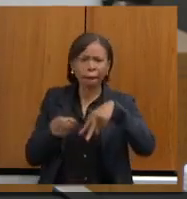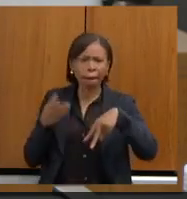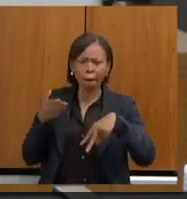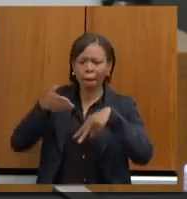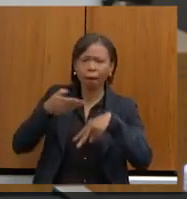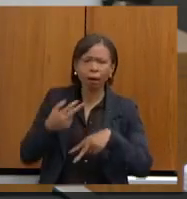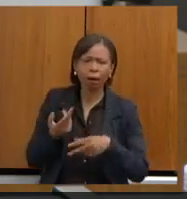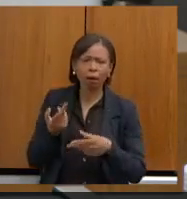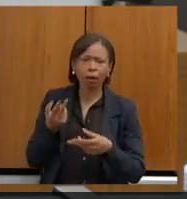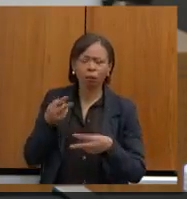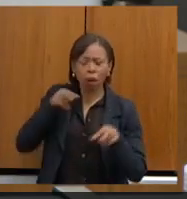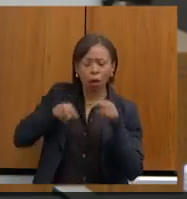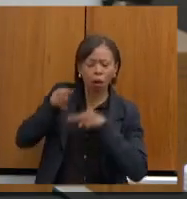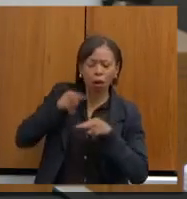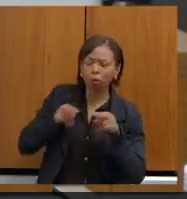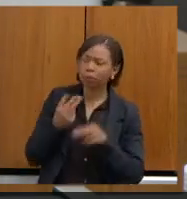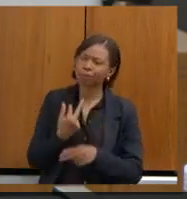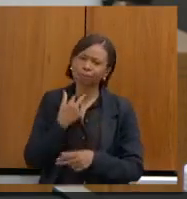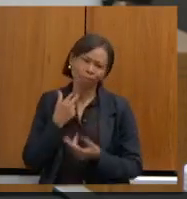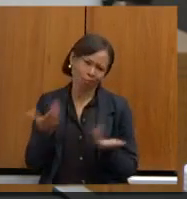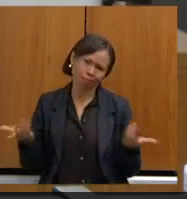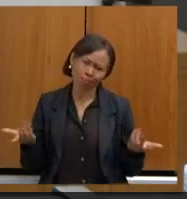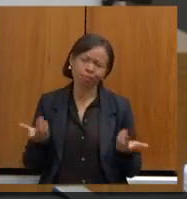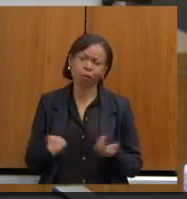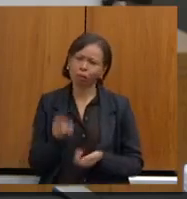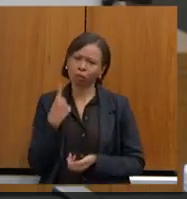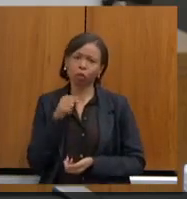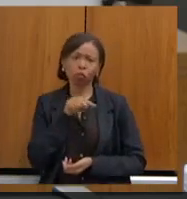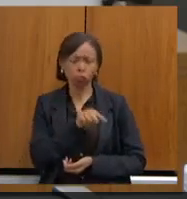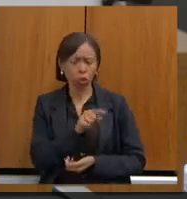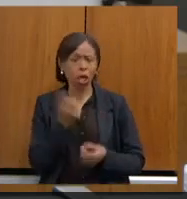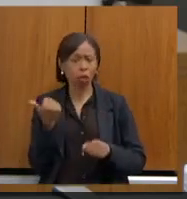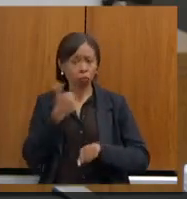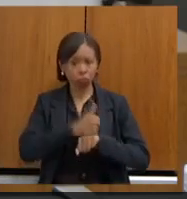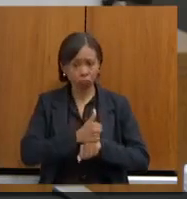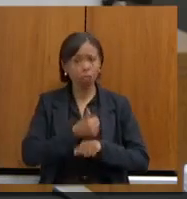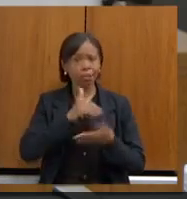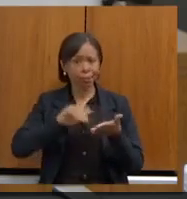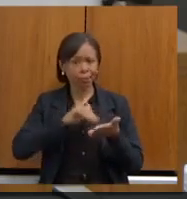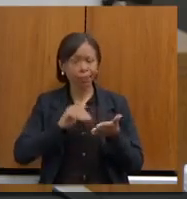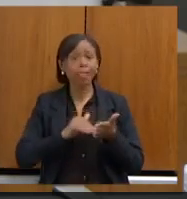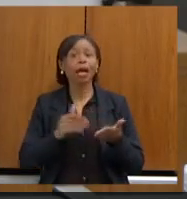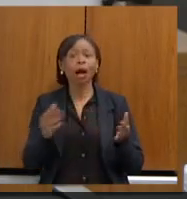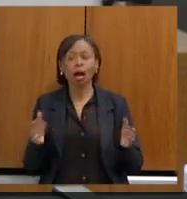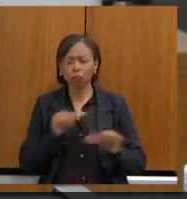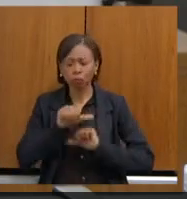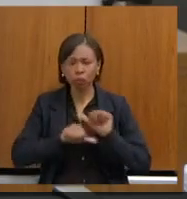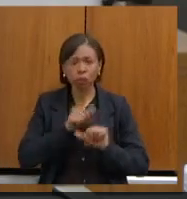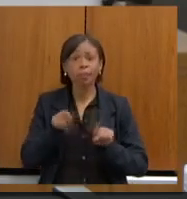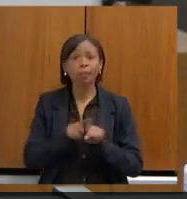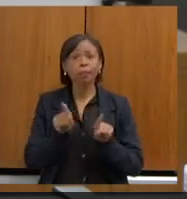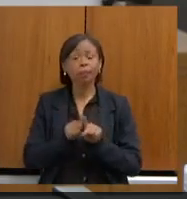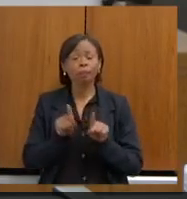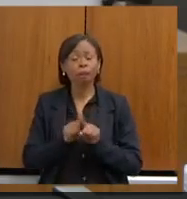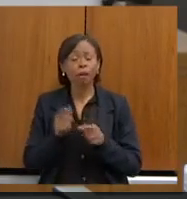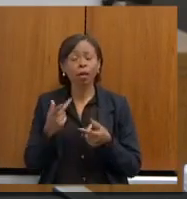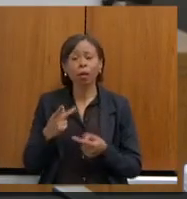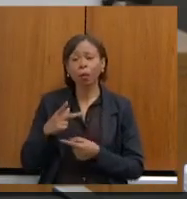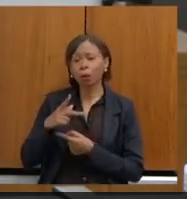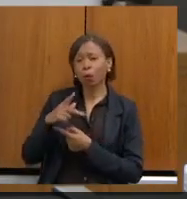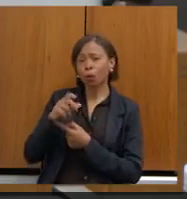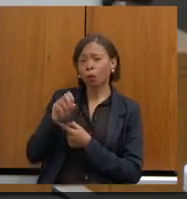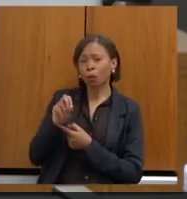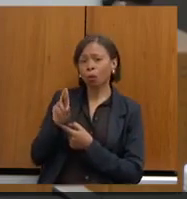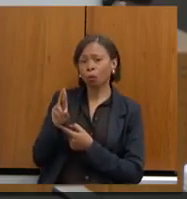que assumiu a secretaria a questão do porte de arma por socioeducativo era uma batalha e nós travar vamos inclusive com